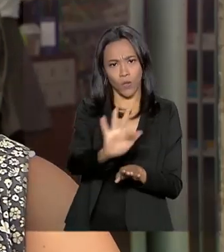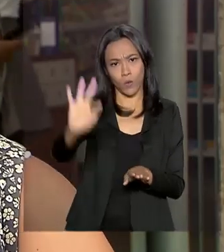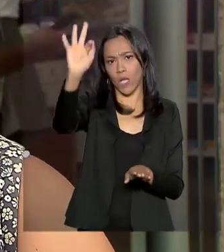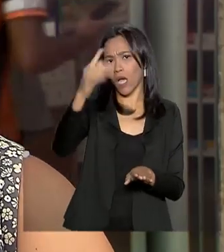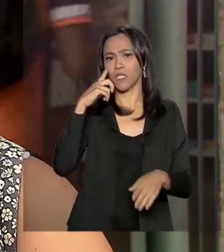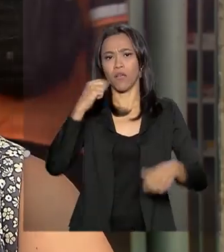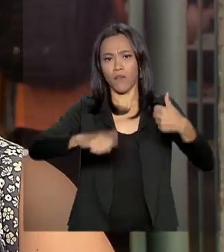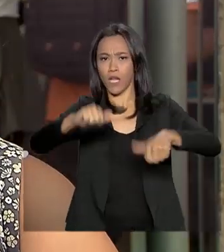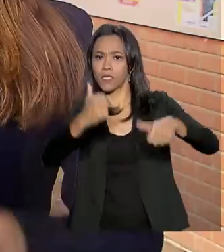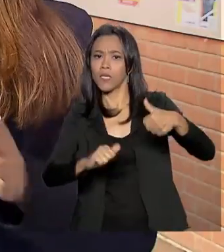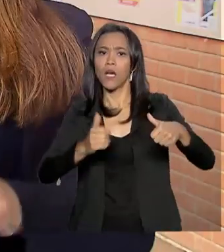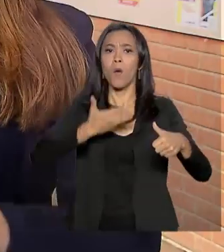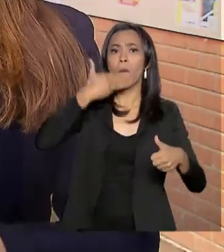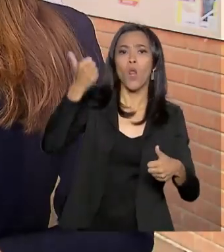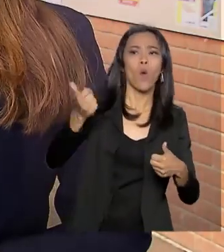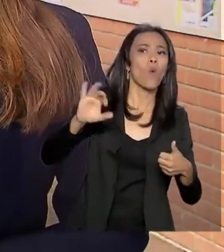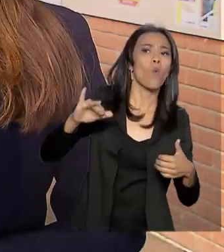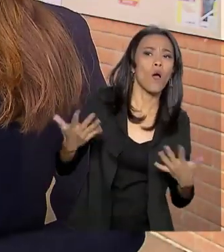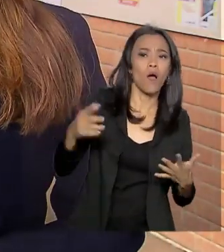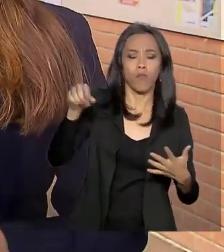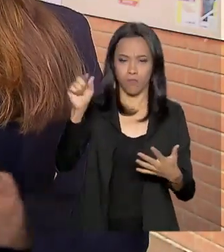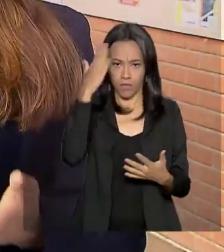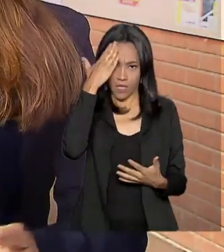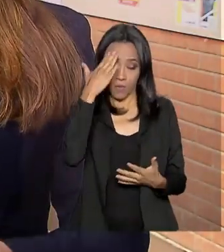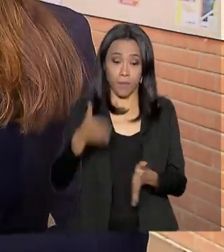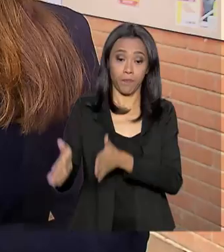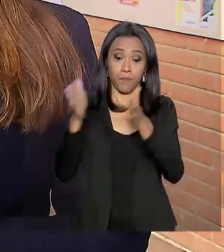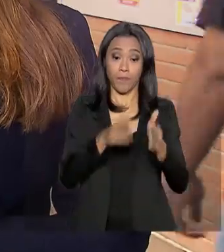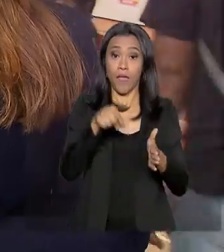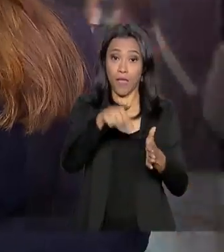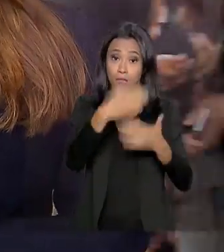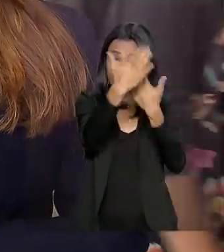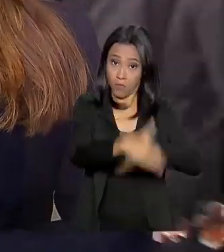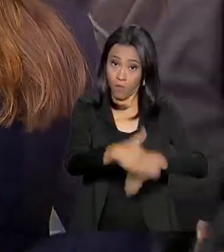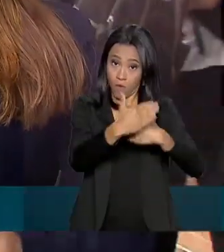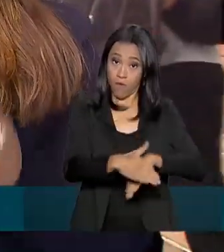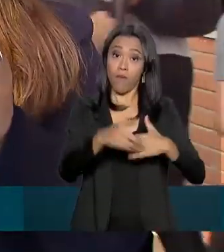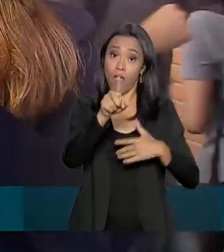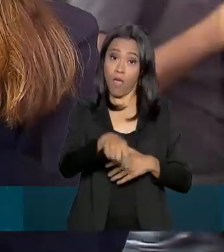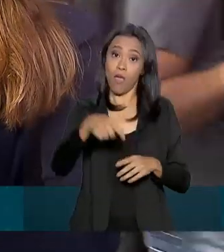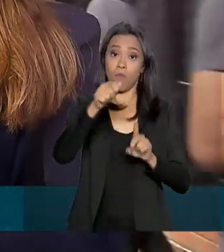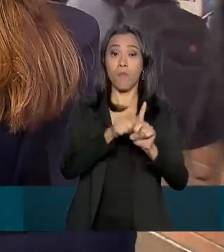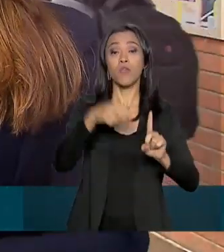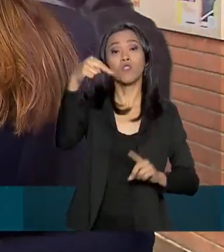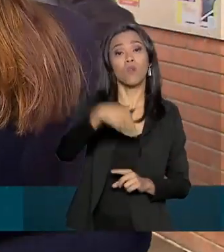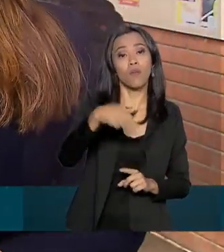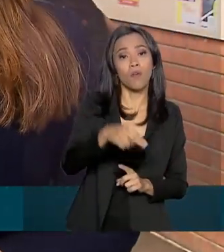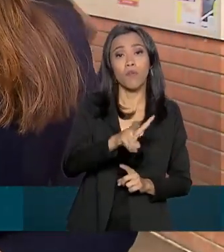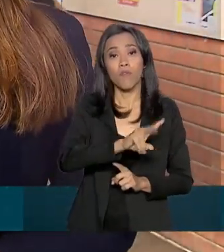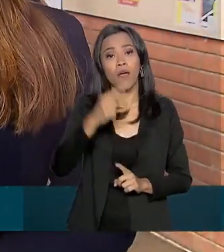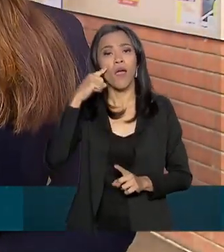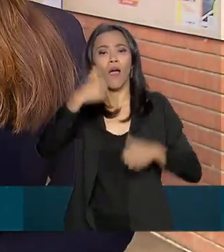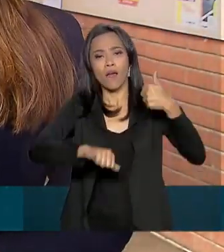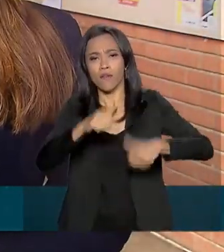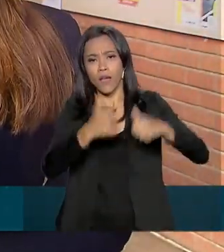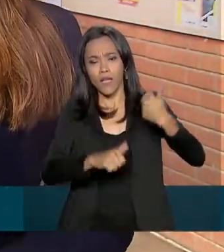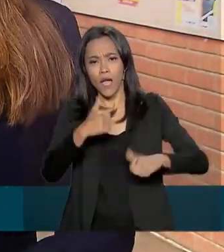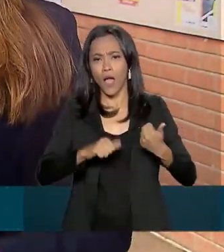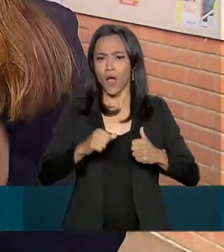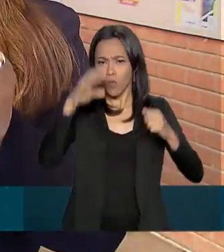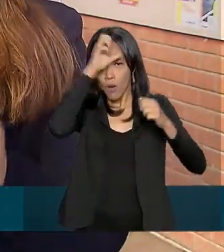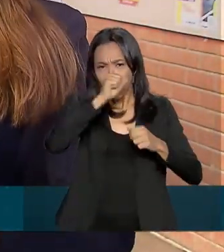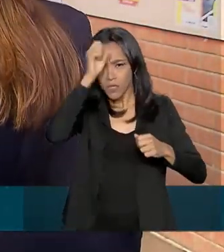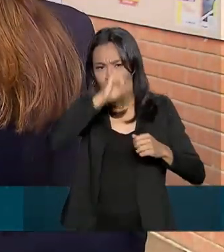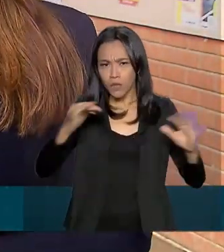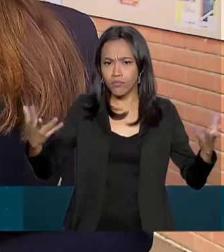avaliação que é o melhor a edição do enade de 2019 será em novembro e vai avaliar o desenvolvimento universitários